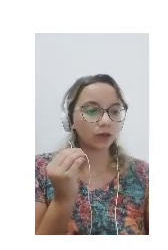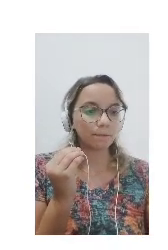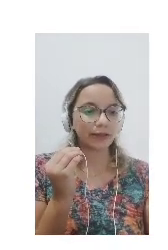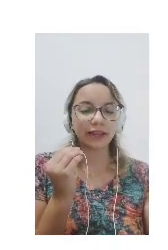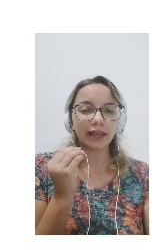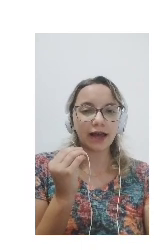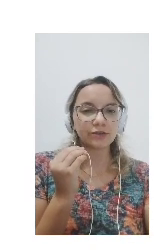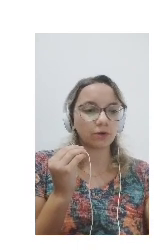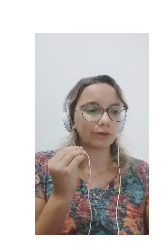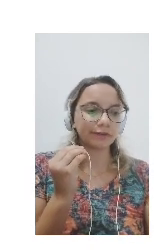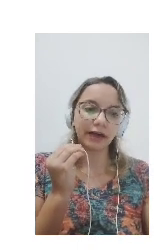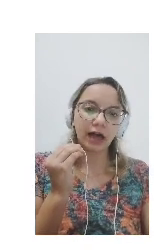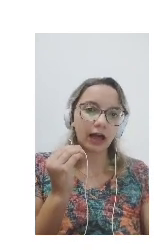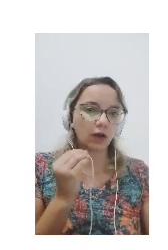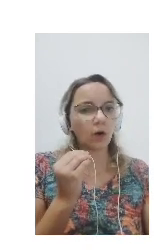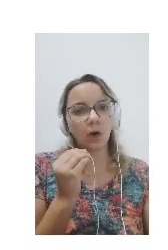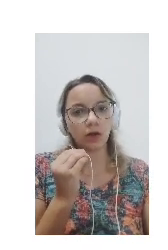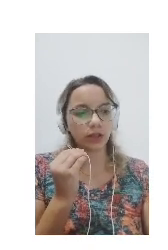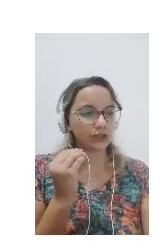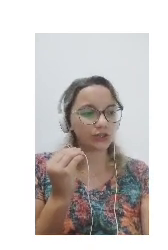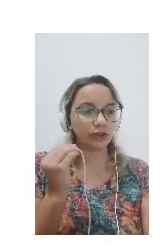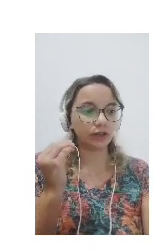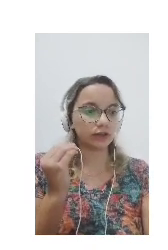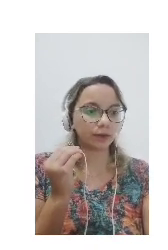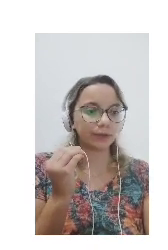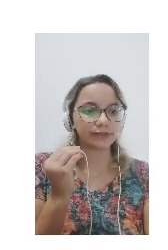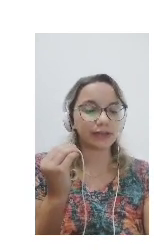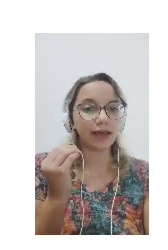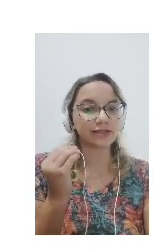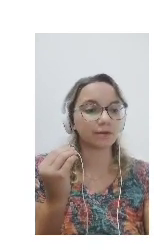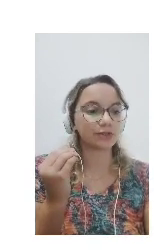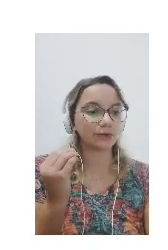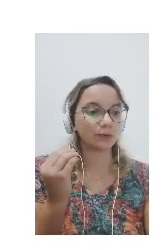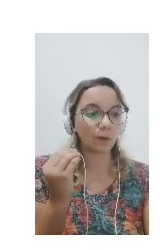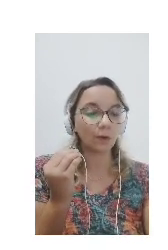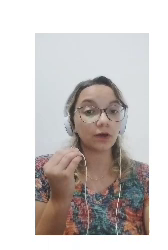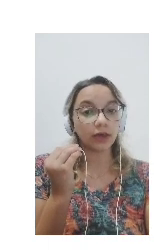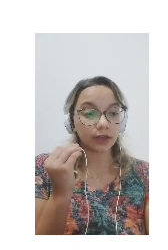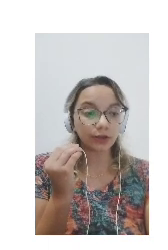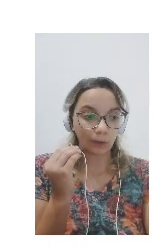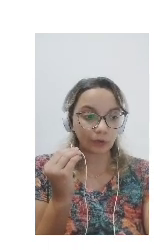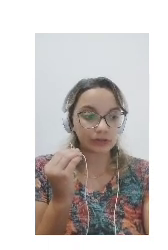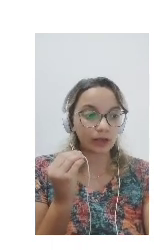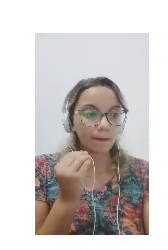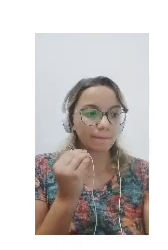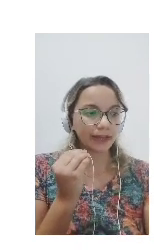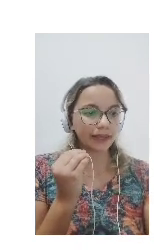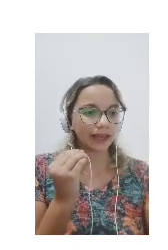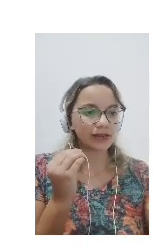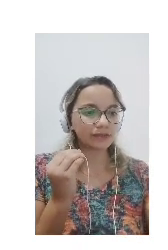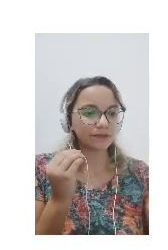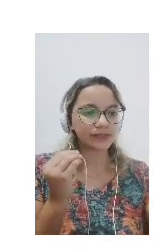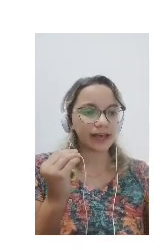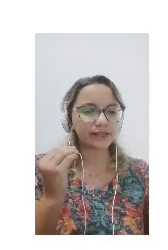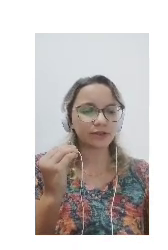alunos materiais como EVA, cola, tinta, pincéis, lápis de cor, entre outros, para